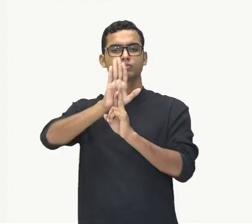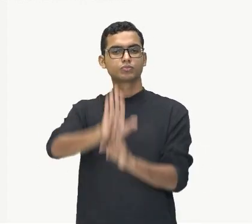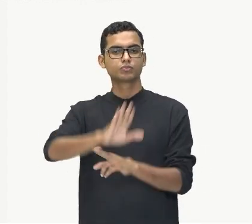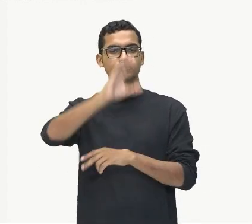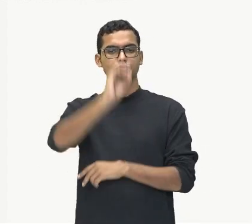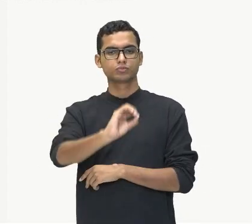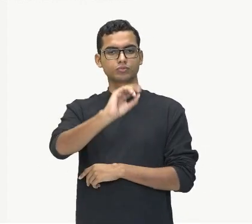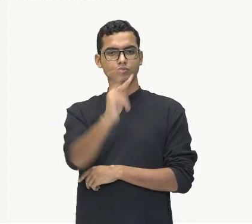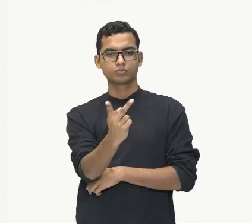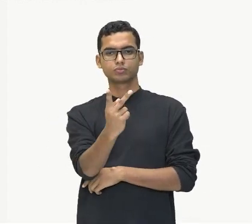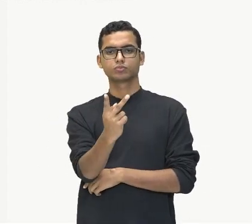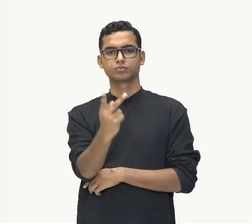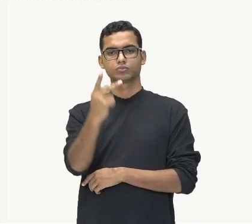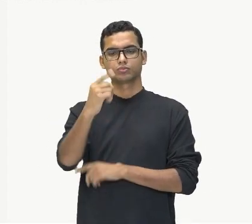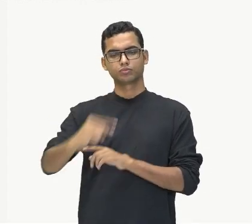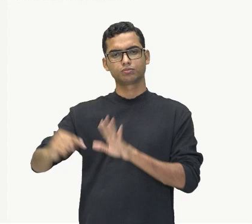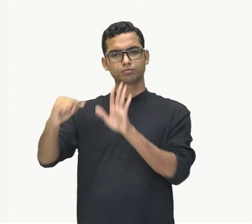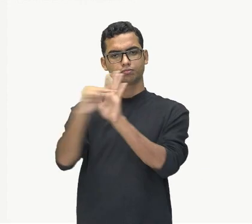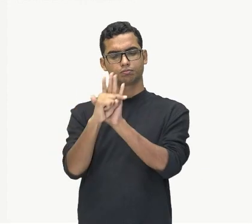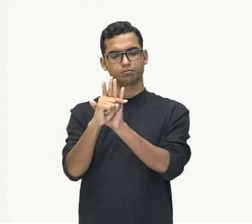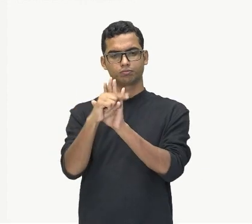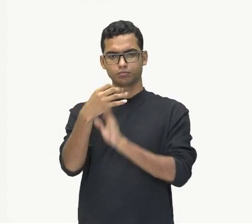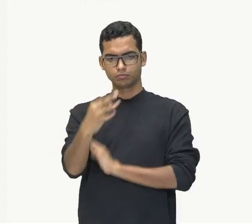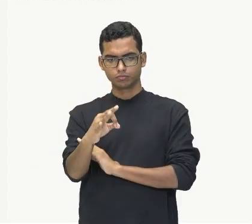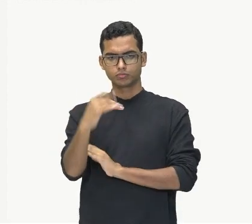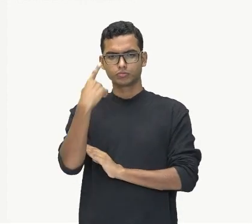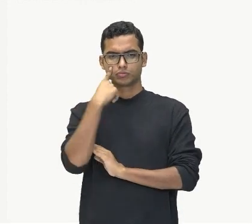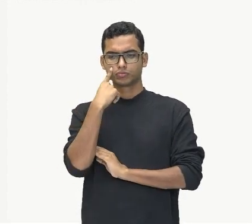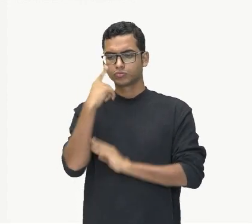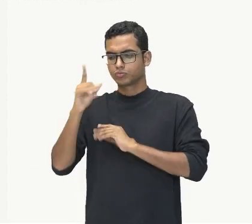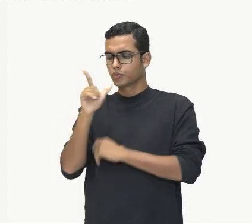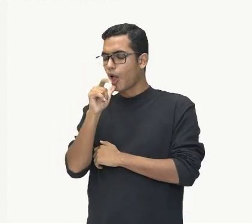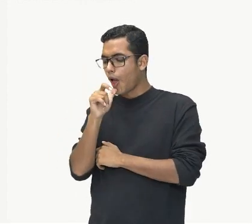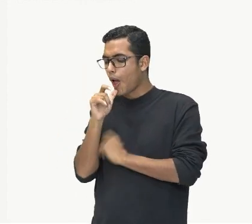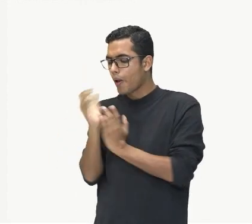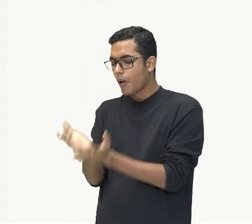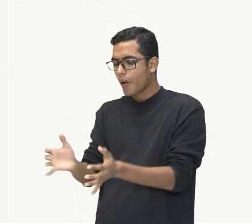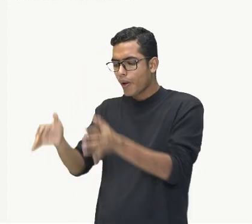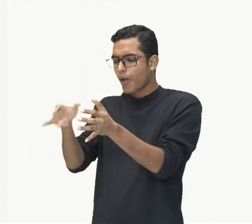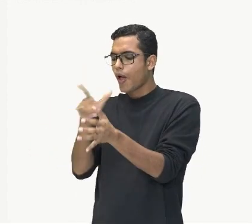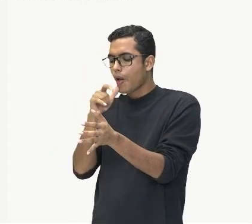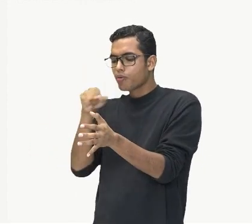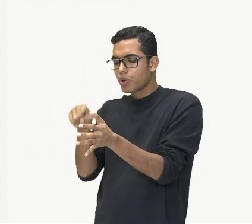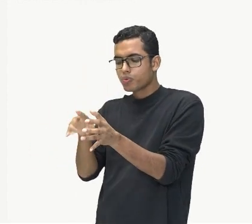toda substância que em solução aquosa liberar esse grupo aqui, ó,